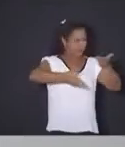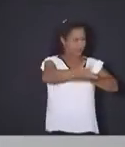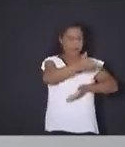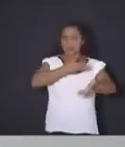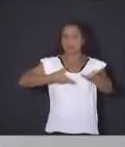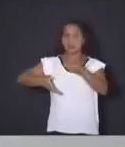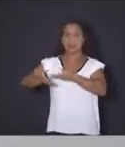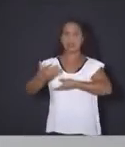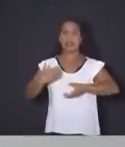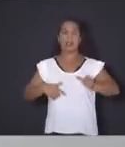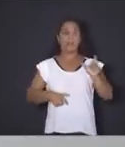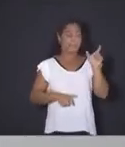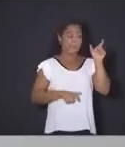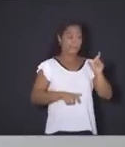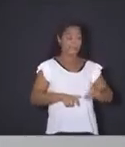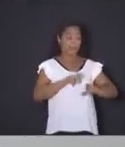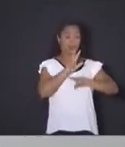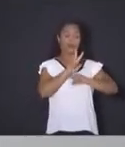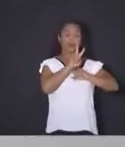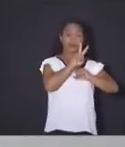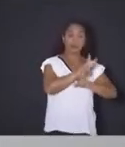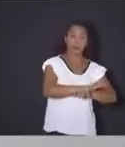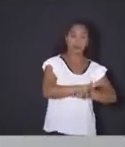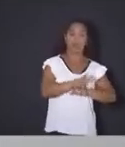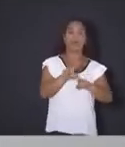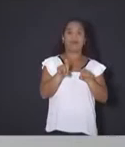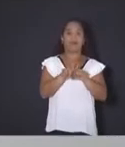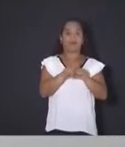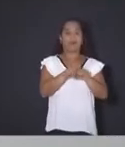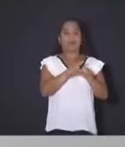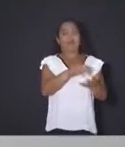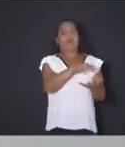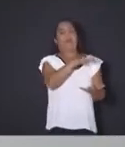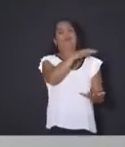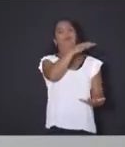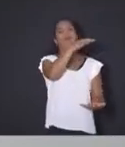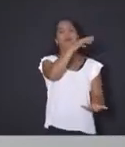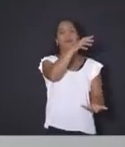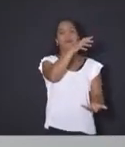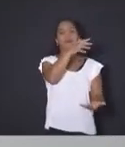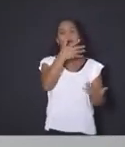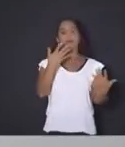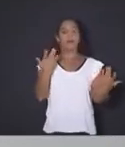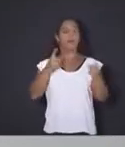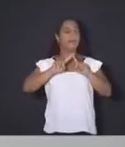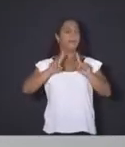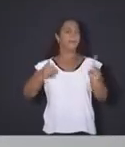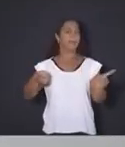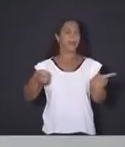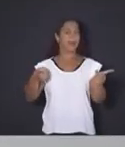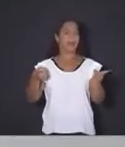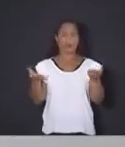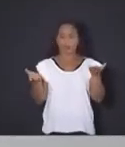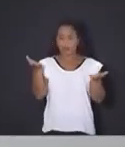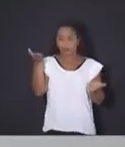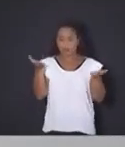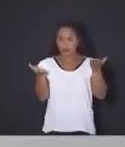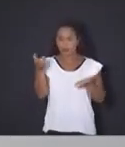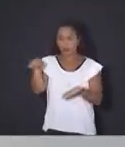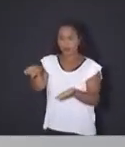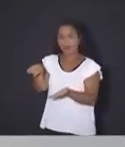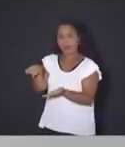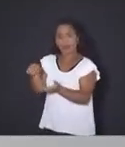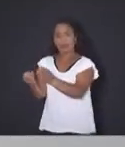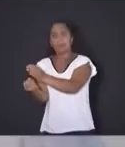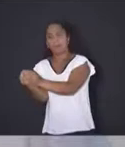credores aumentava e isso não tinha quase nada a ver com o que era produzido e o que